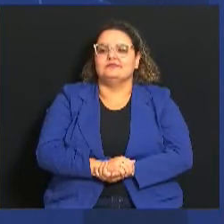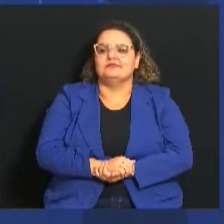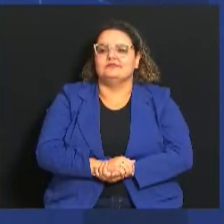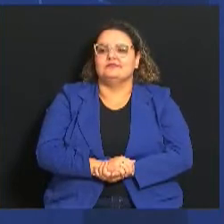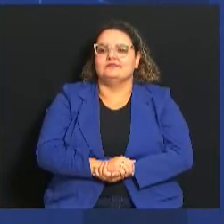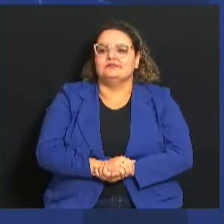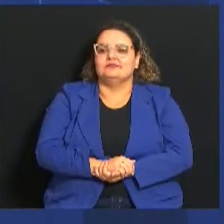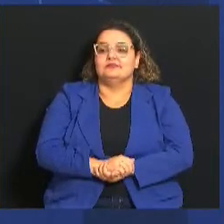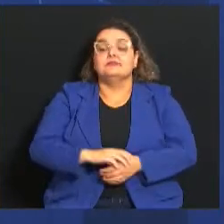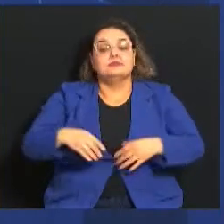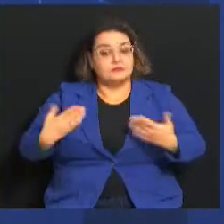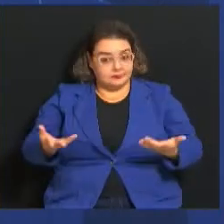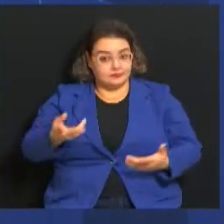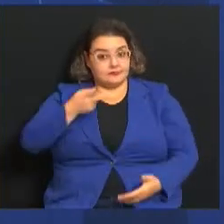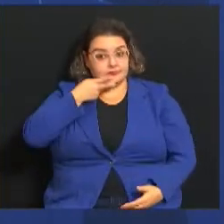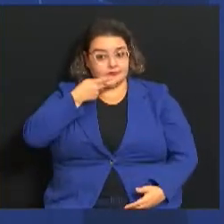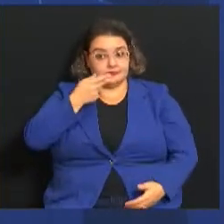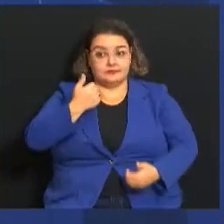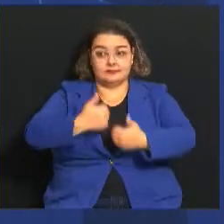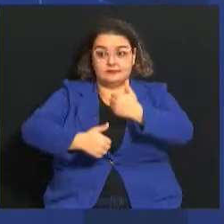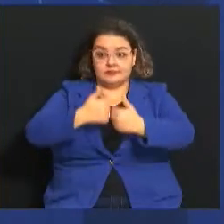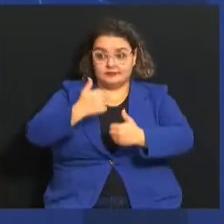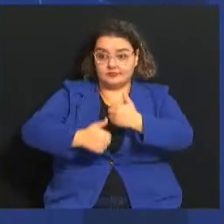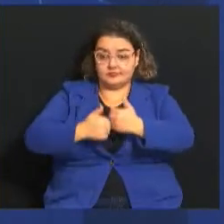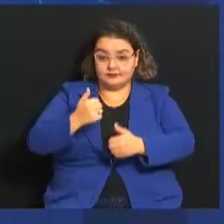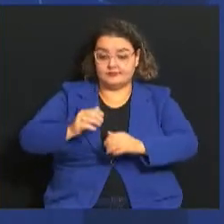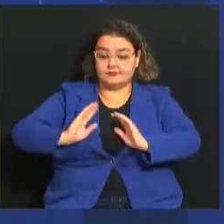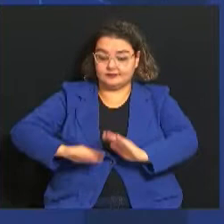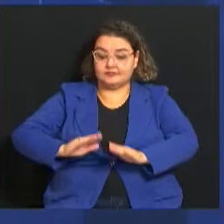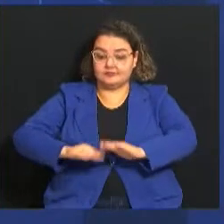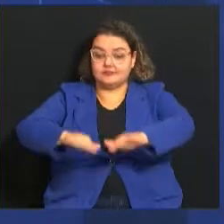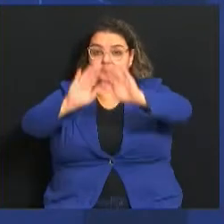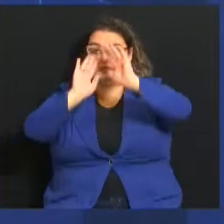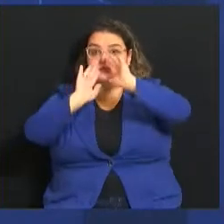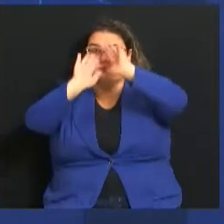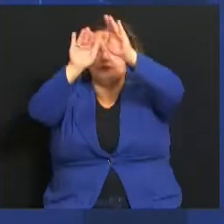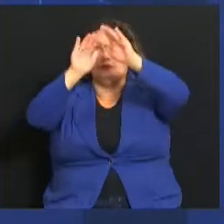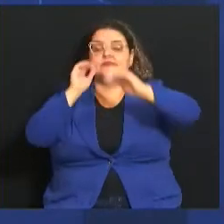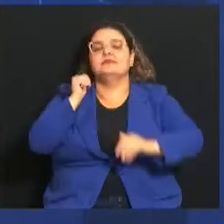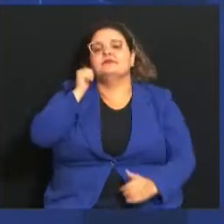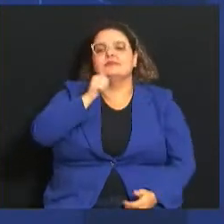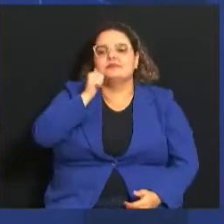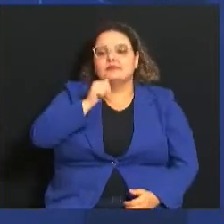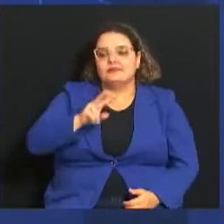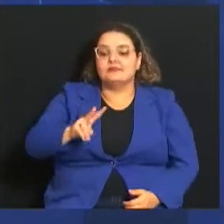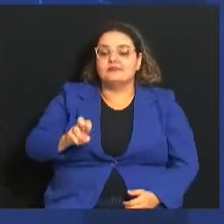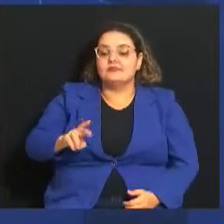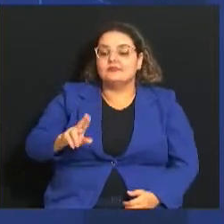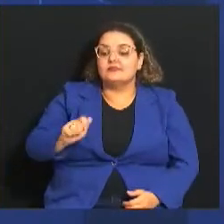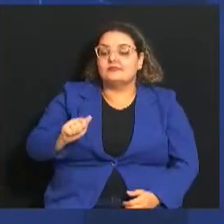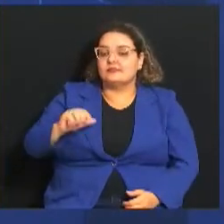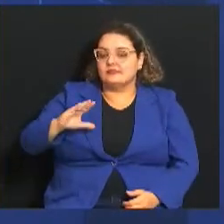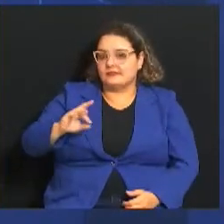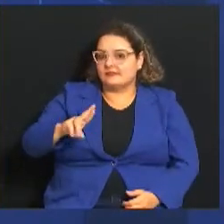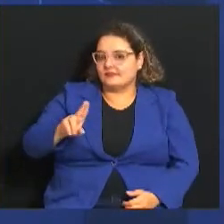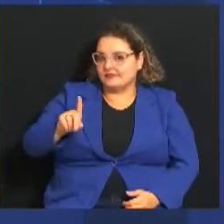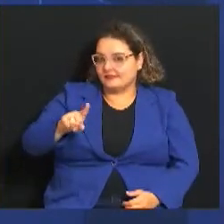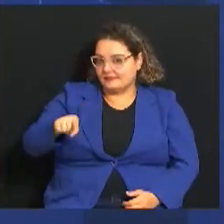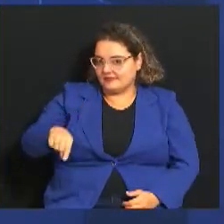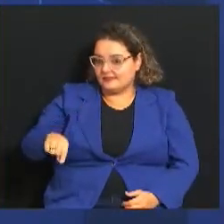Vamos falar de esporte agora? Na Liga de Basquete Feminino, o Veracruz, equipe aqui de Campinas, foi